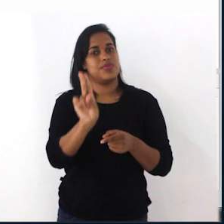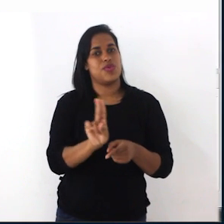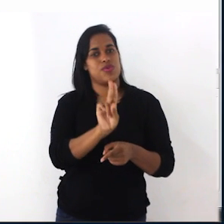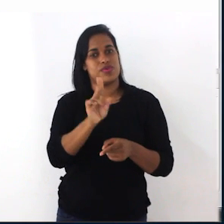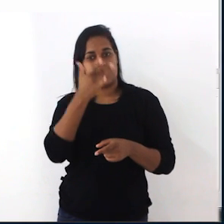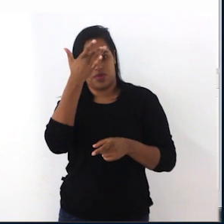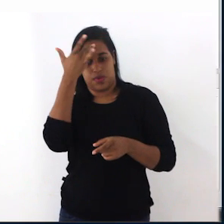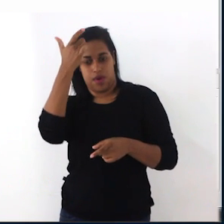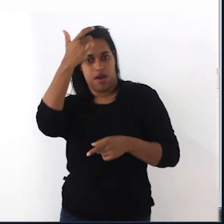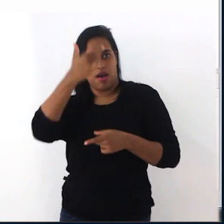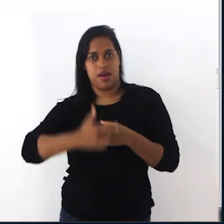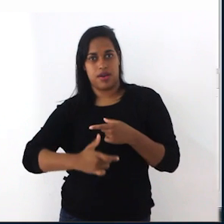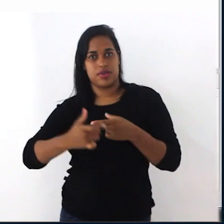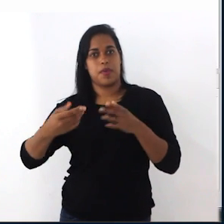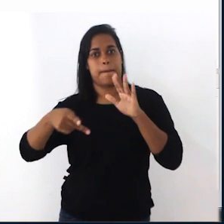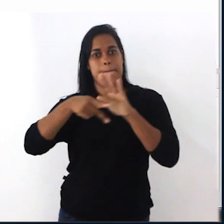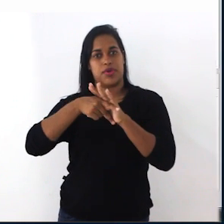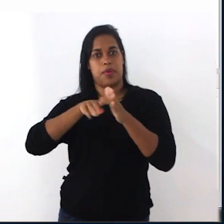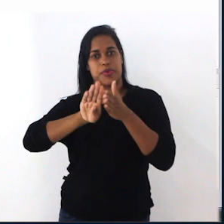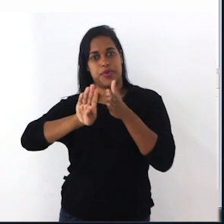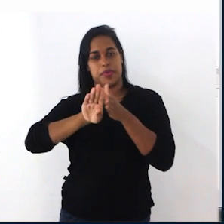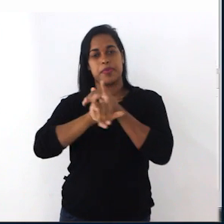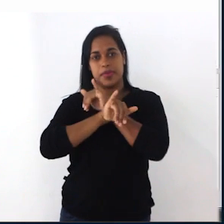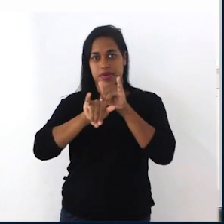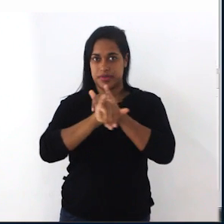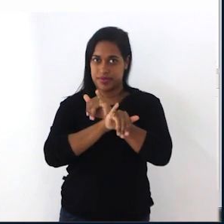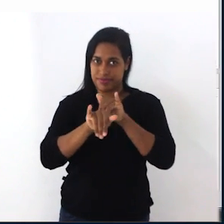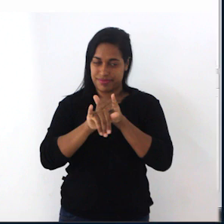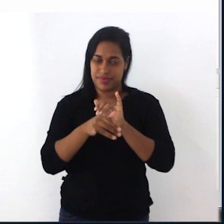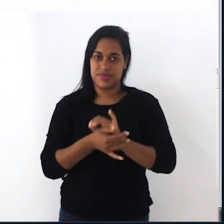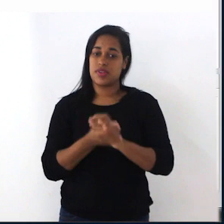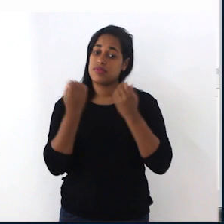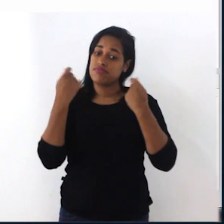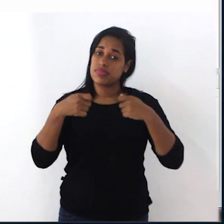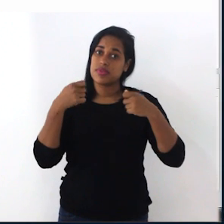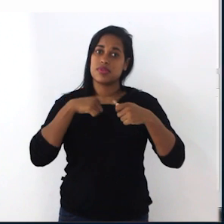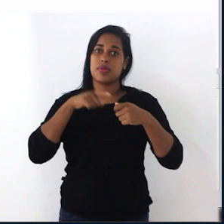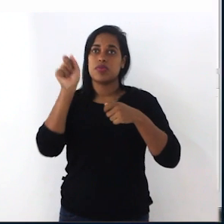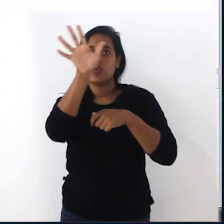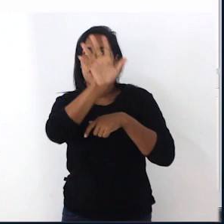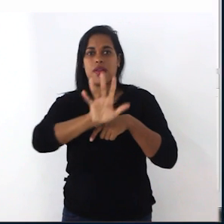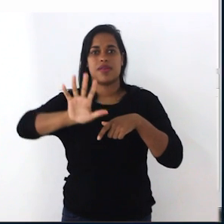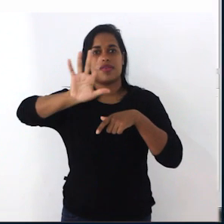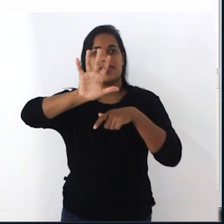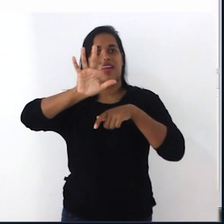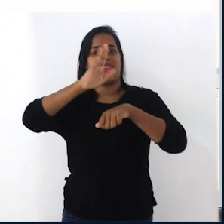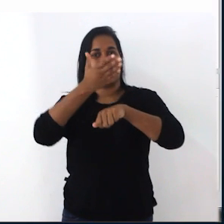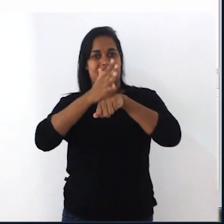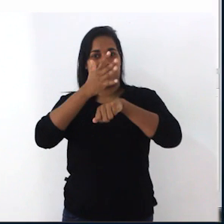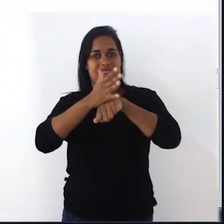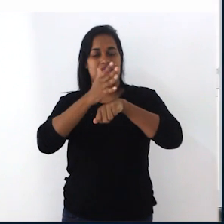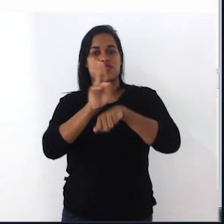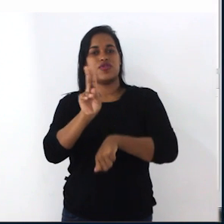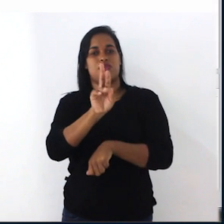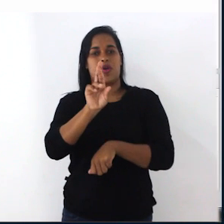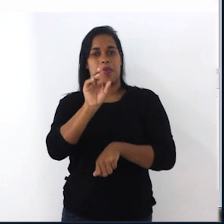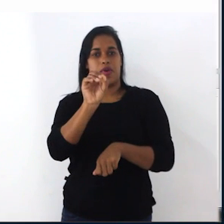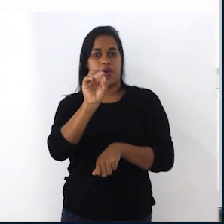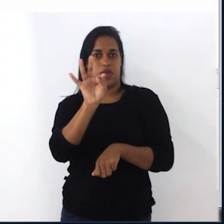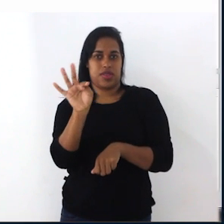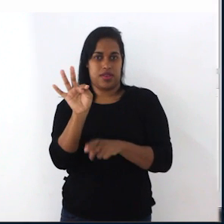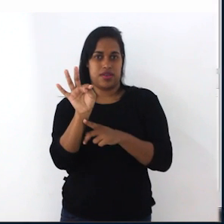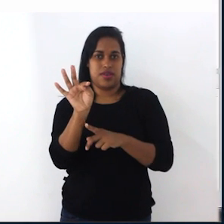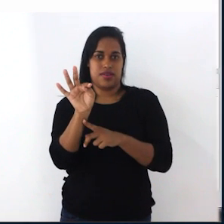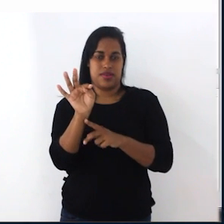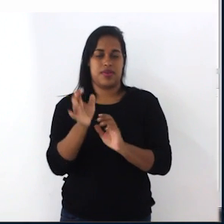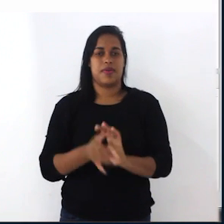usuário para esse banco de dados, que no caso do ambiente de teste é o root. E